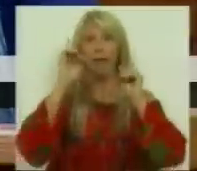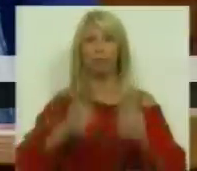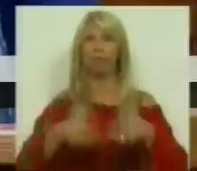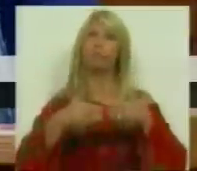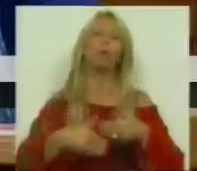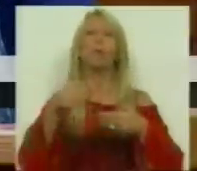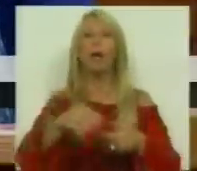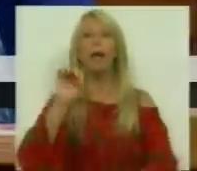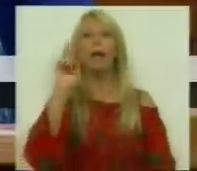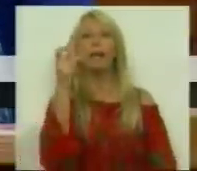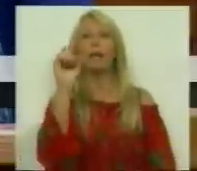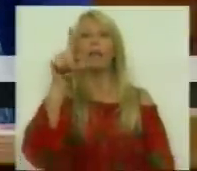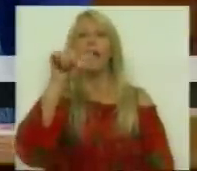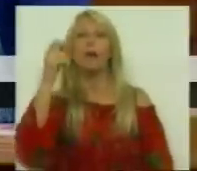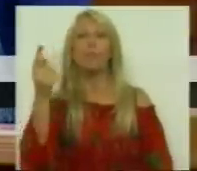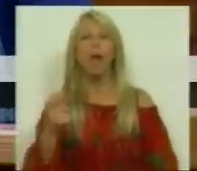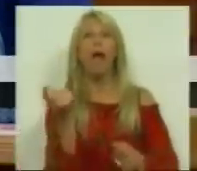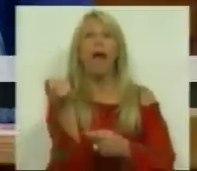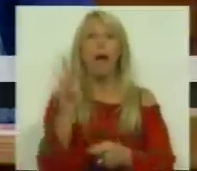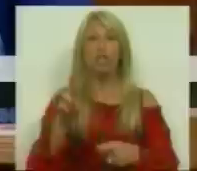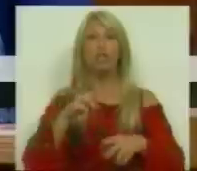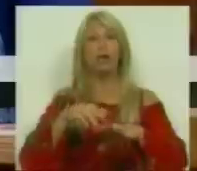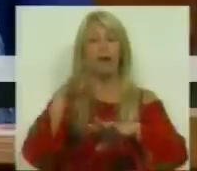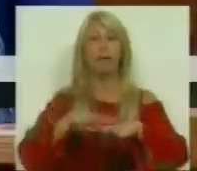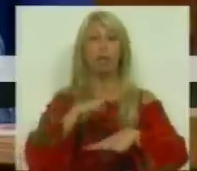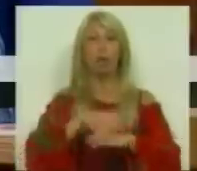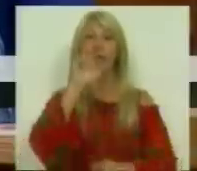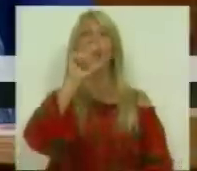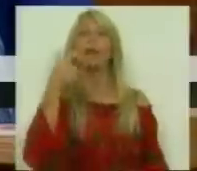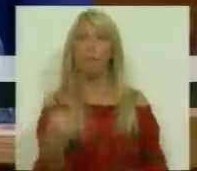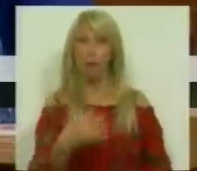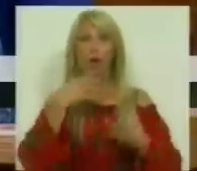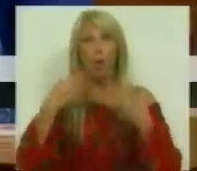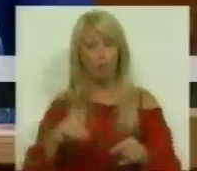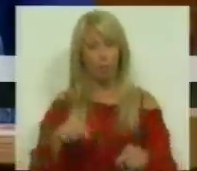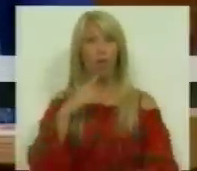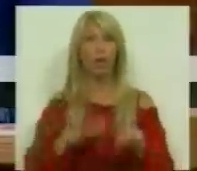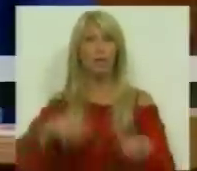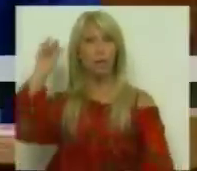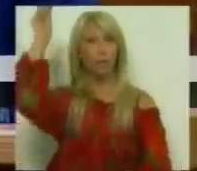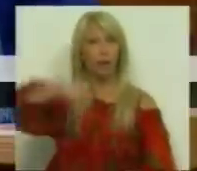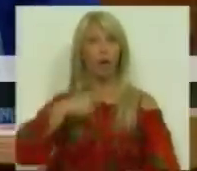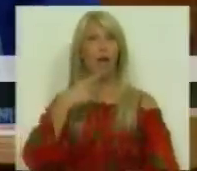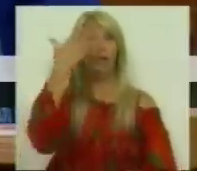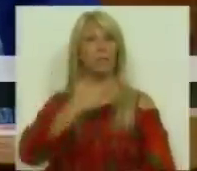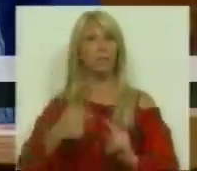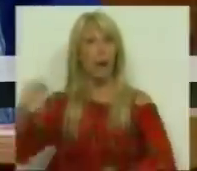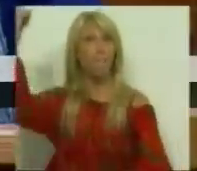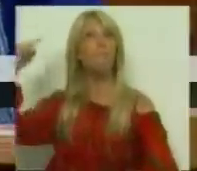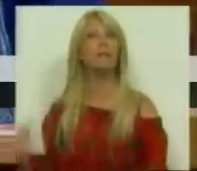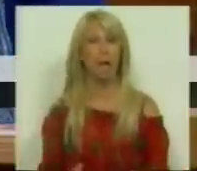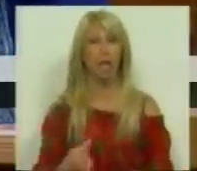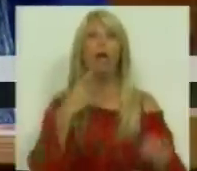Costa, ex-administrador da RTP, confirmou nesta Assembleia, na semana passada, que não só a extinção do segundo